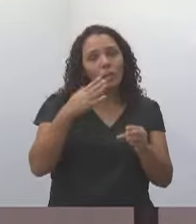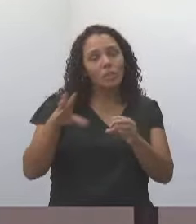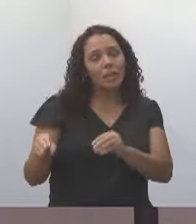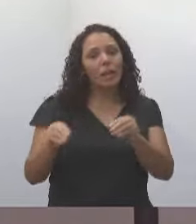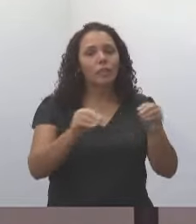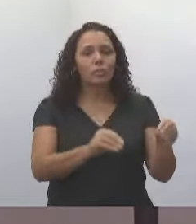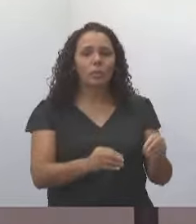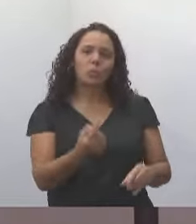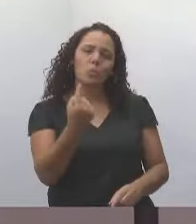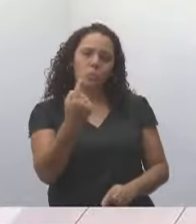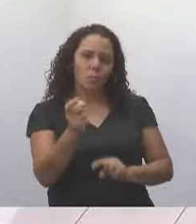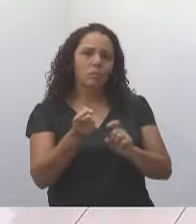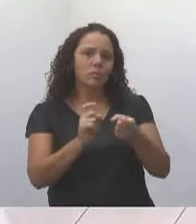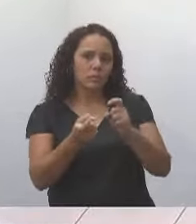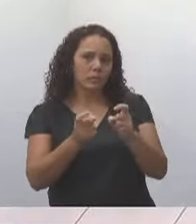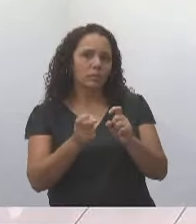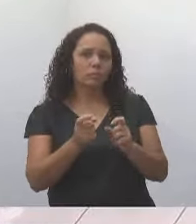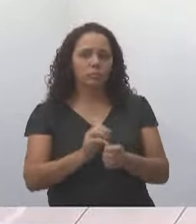desse